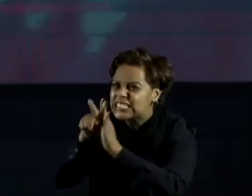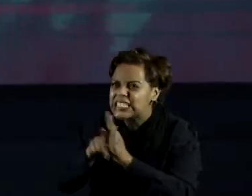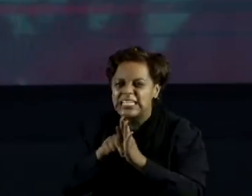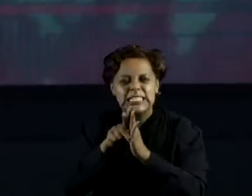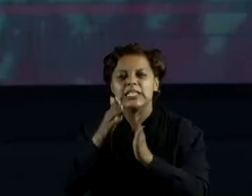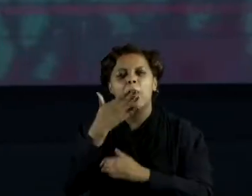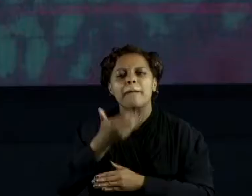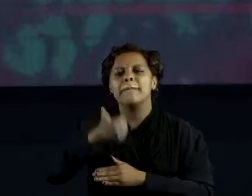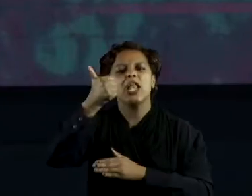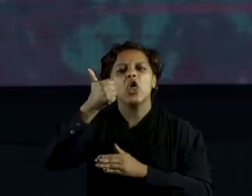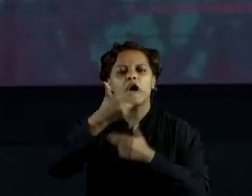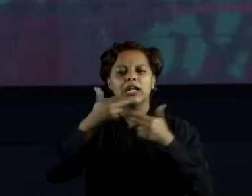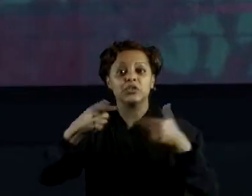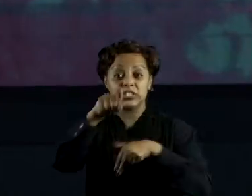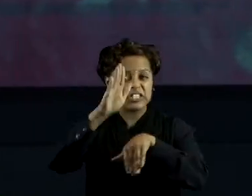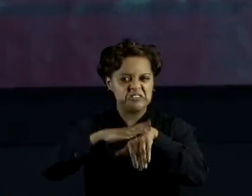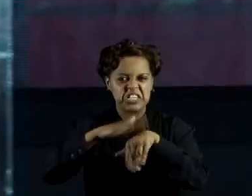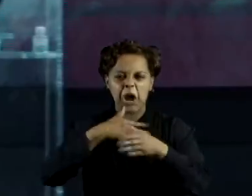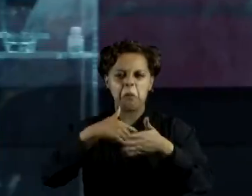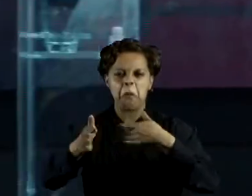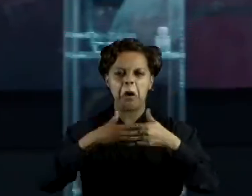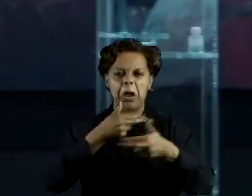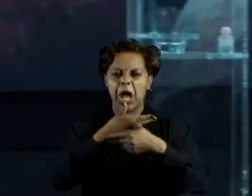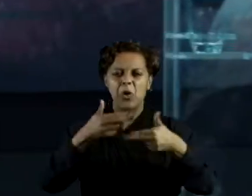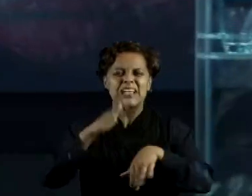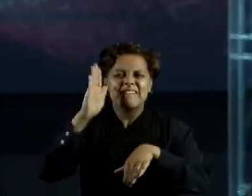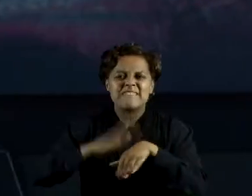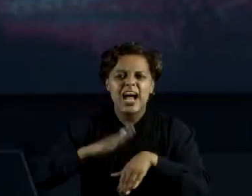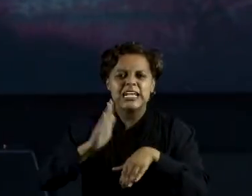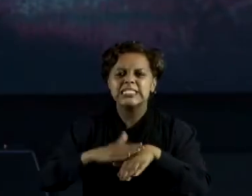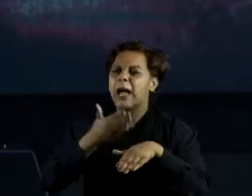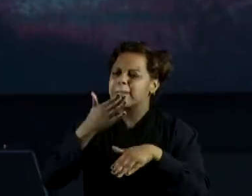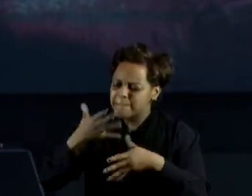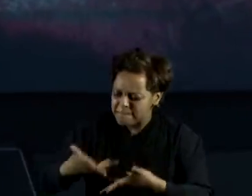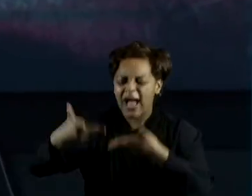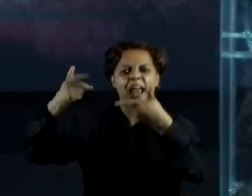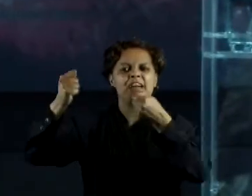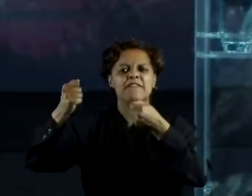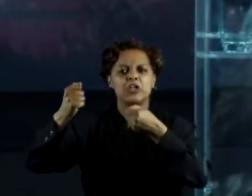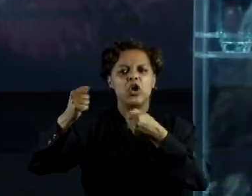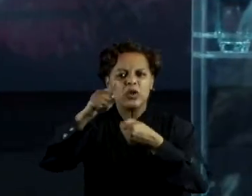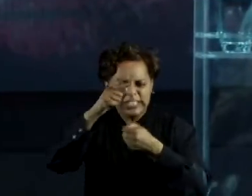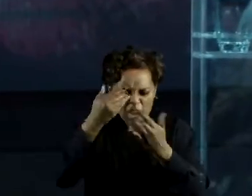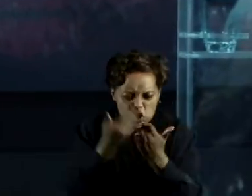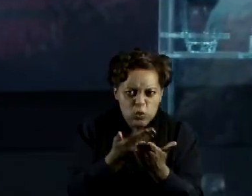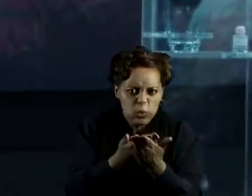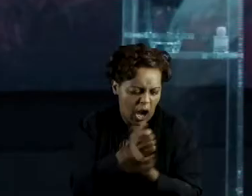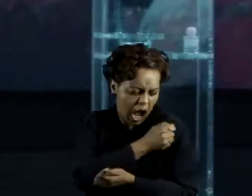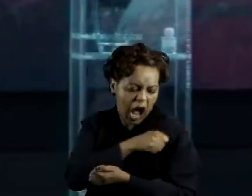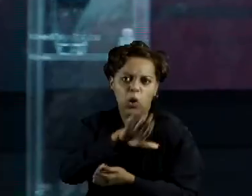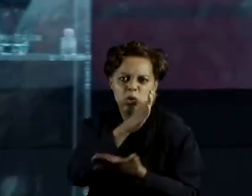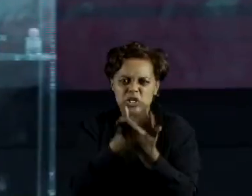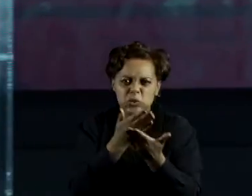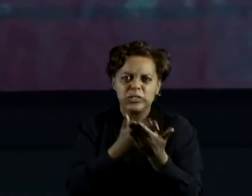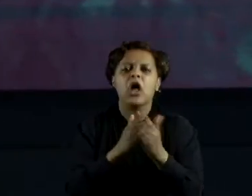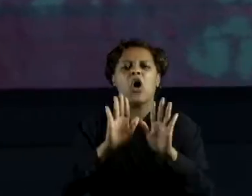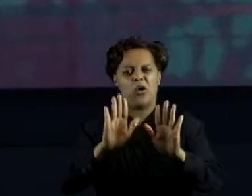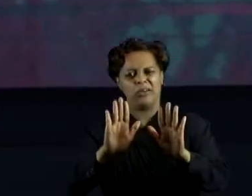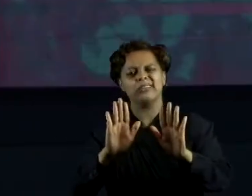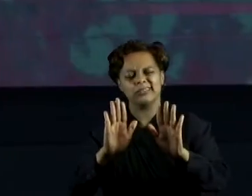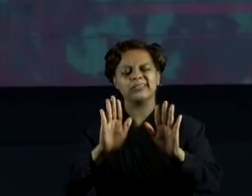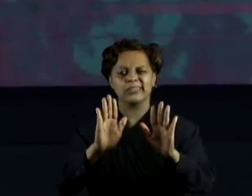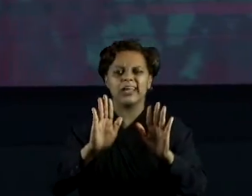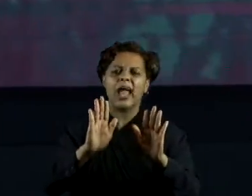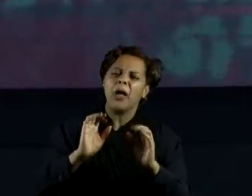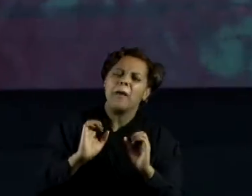coisa. Tudo que você fizer, você faça com excelência. Seja um estudante. Olha, gente, eu posso dizer